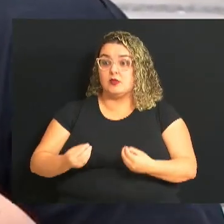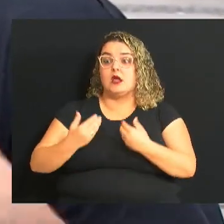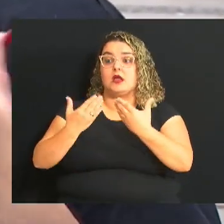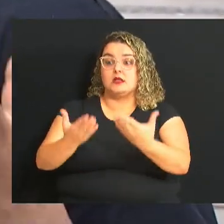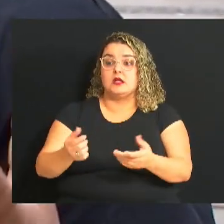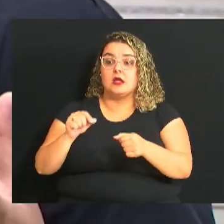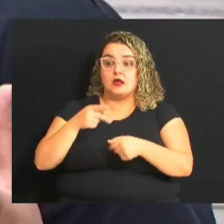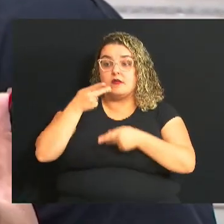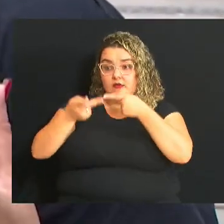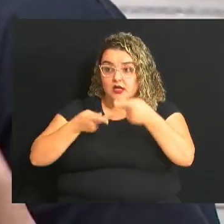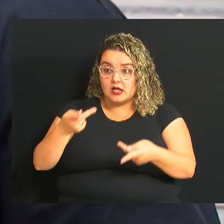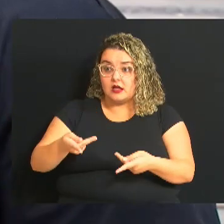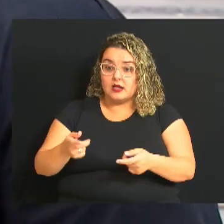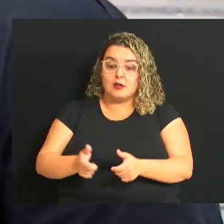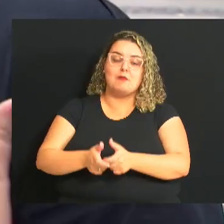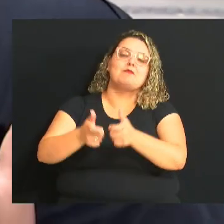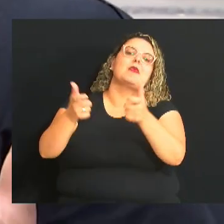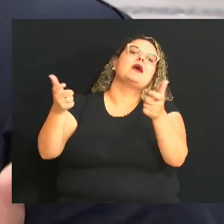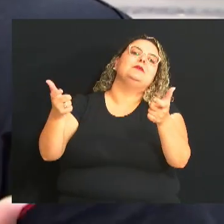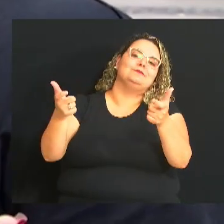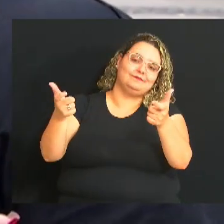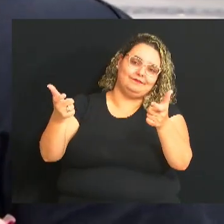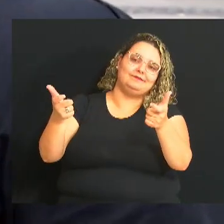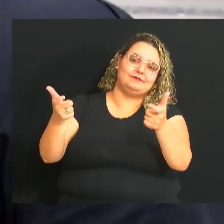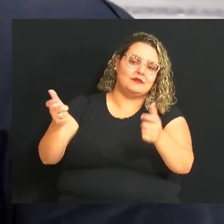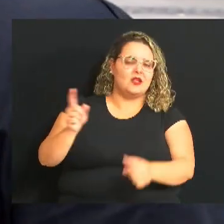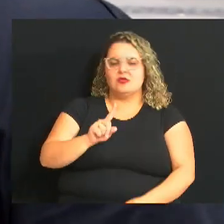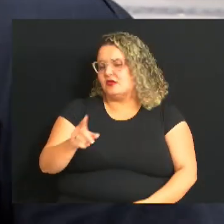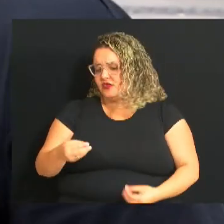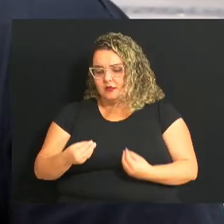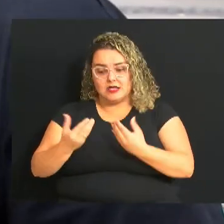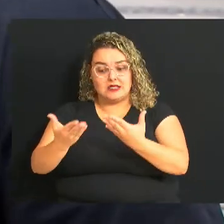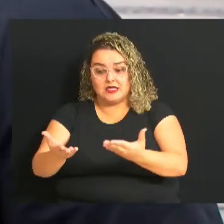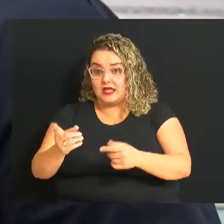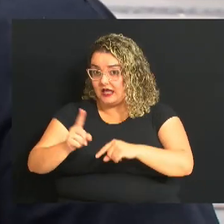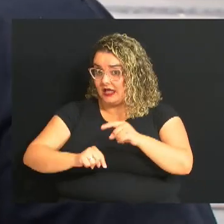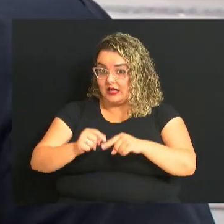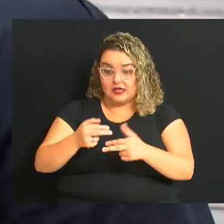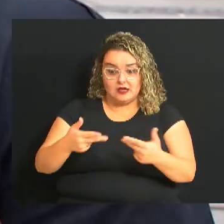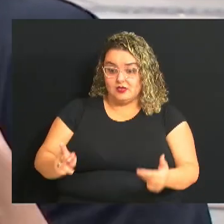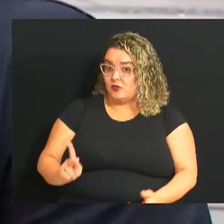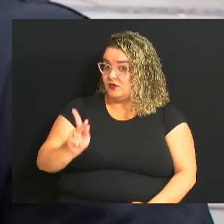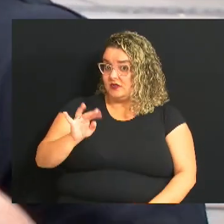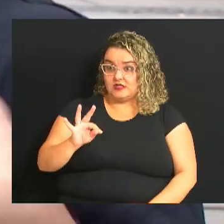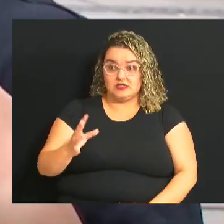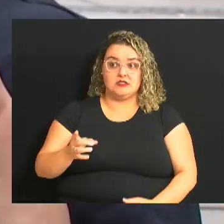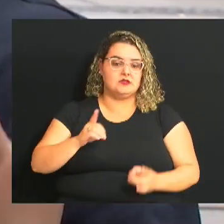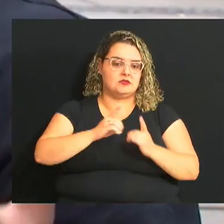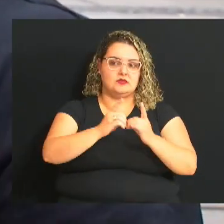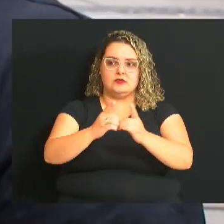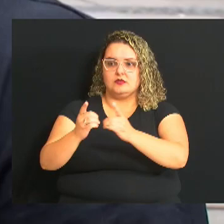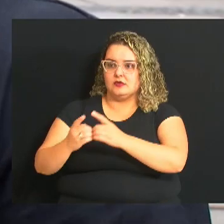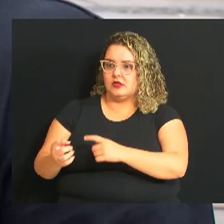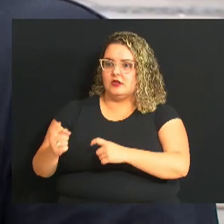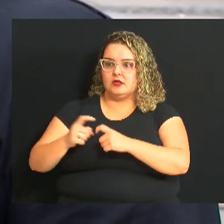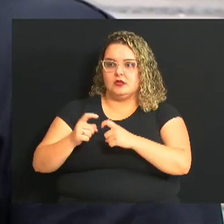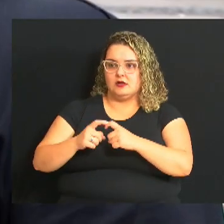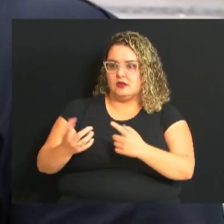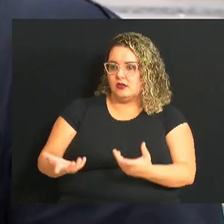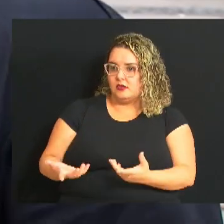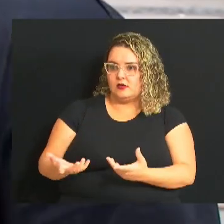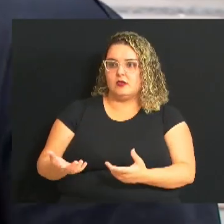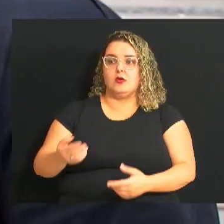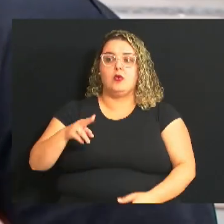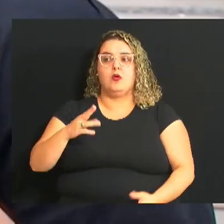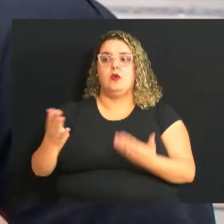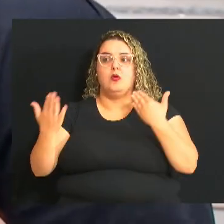fala, ela é algo muito maior. Então a gente não vem só para entregar os kits, ou só para ter um atendimento médico, ou só para ter um atendimento